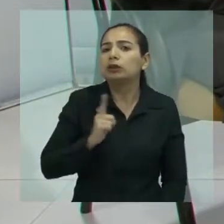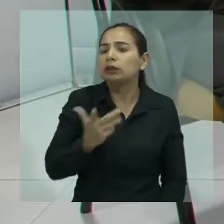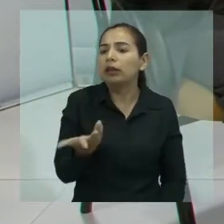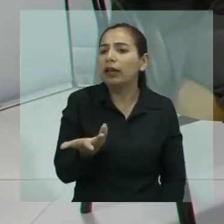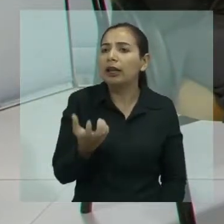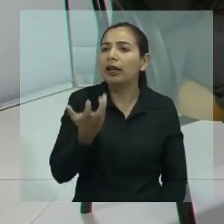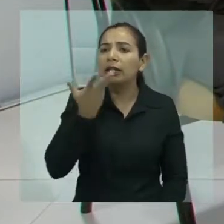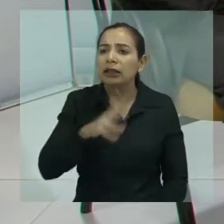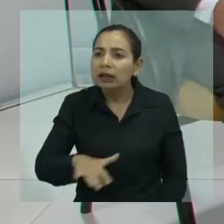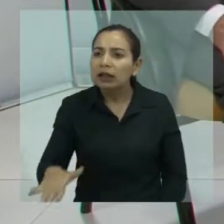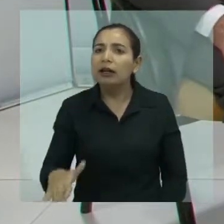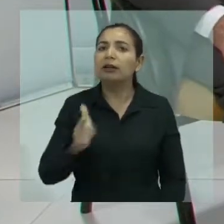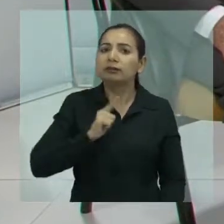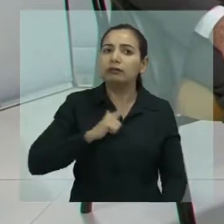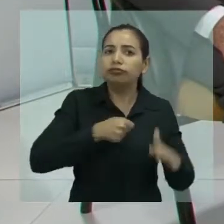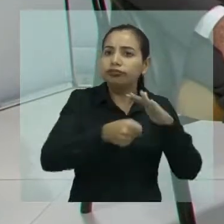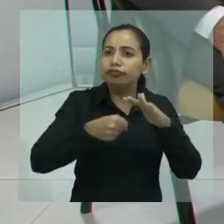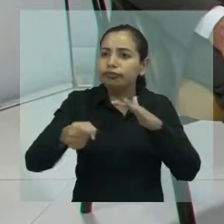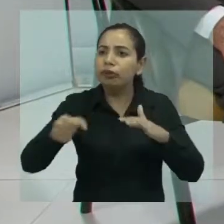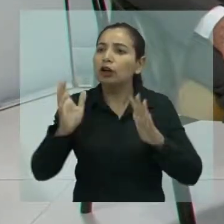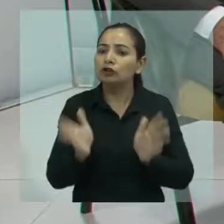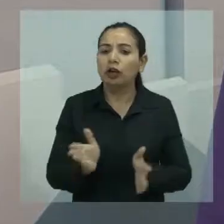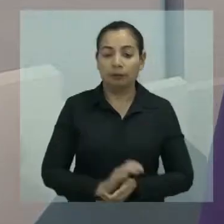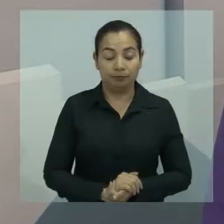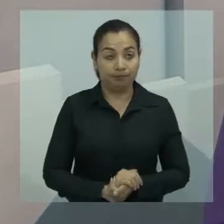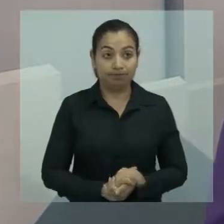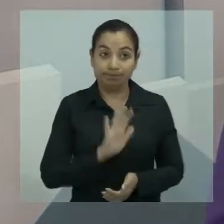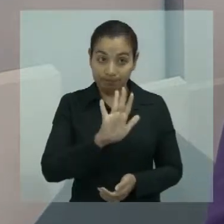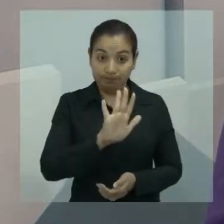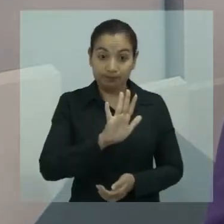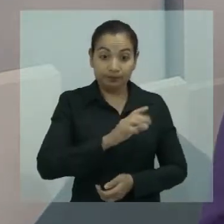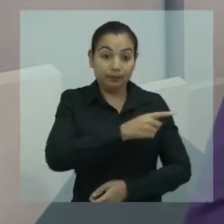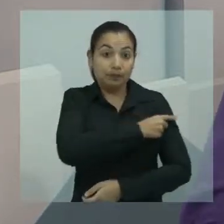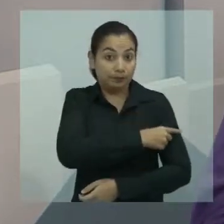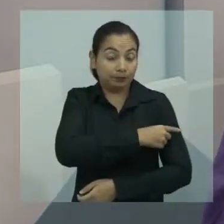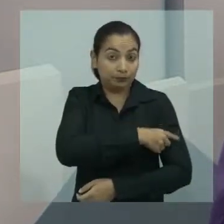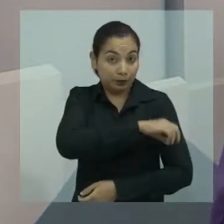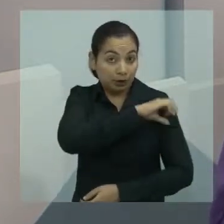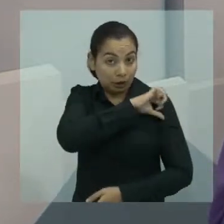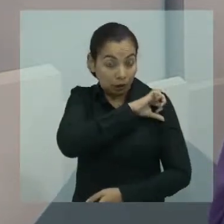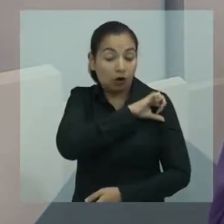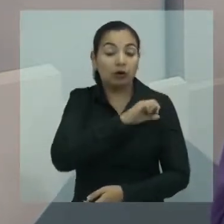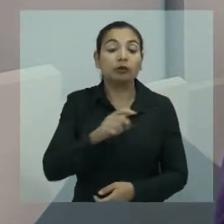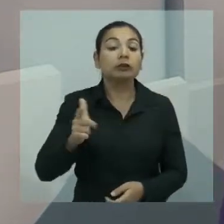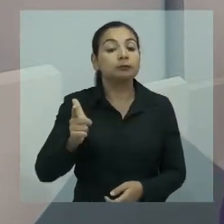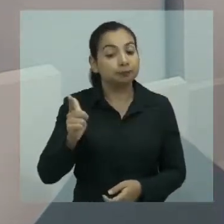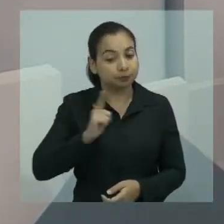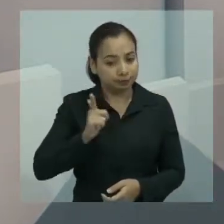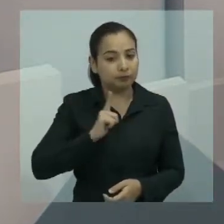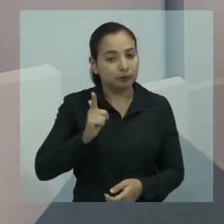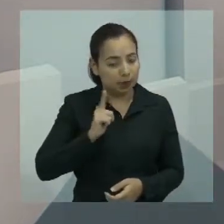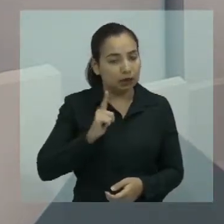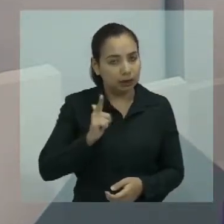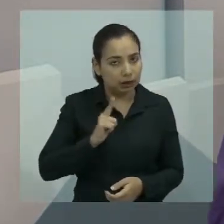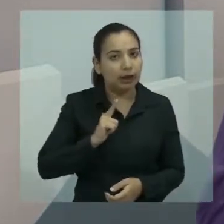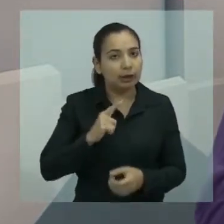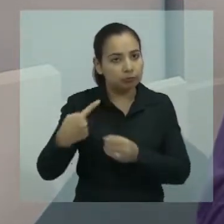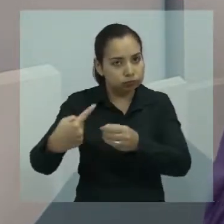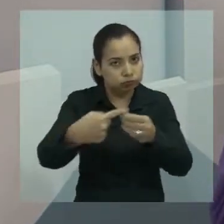interior do estado como um todo, quanto por cento do estado estaria, assim, as crianças estariam com escola de tempo